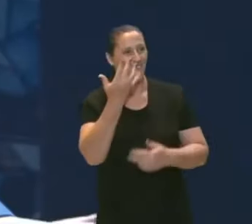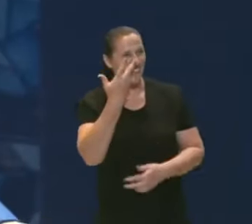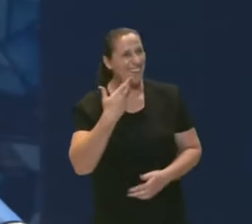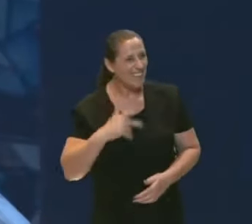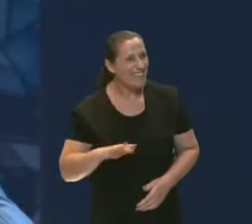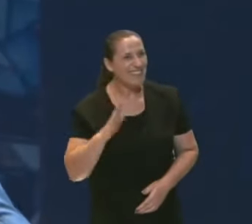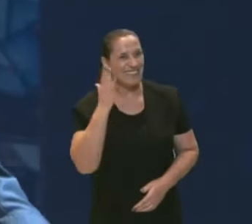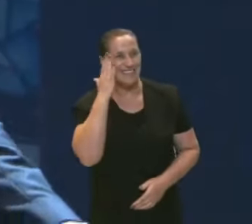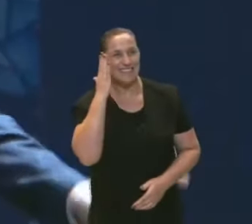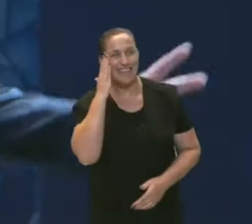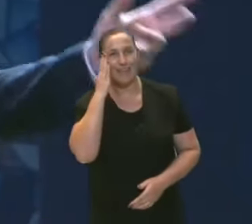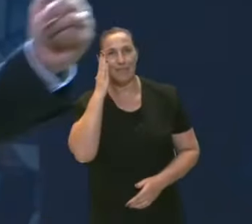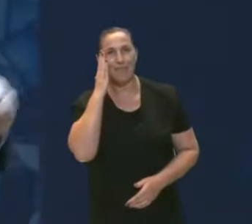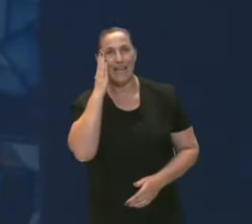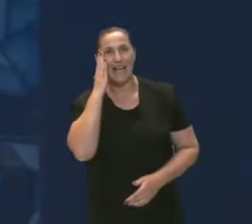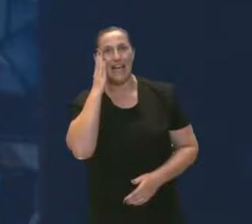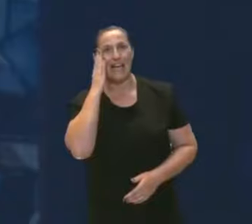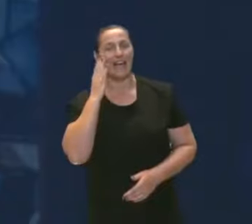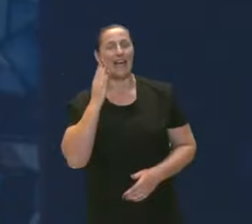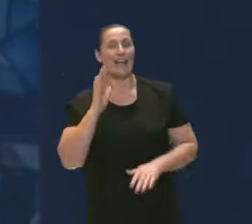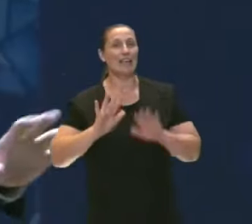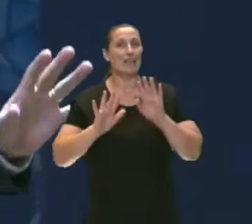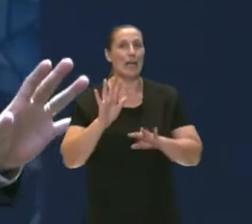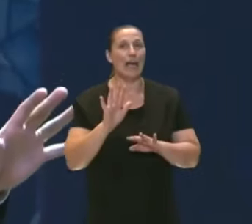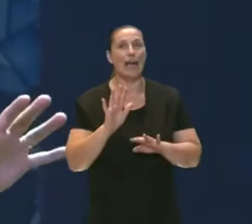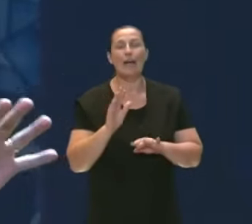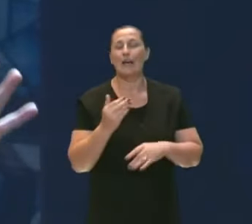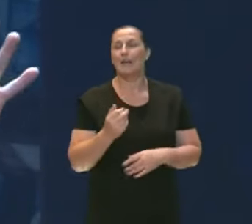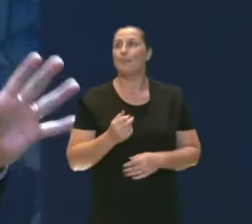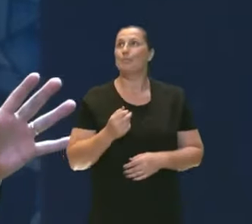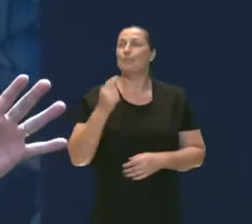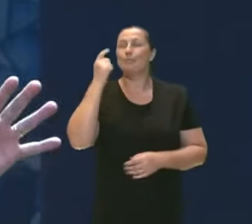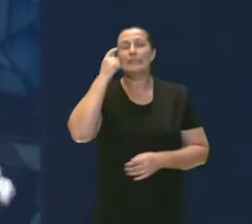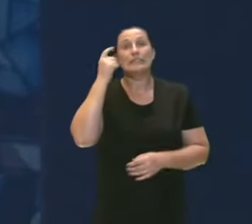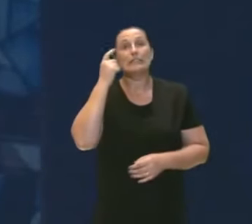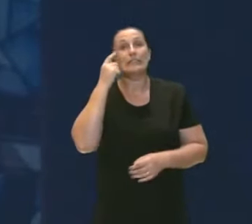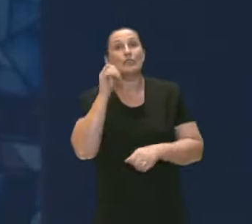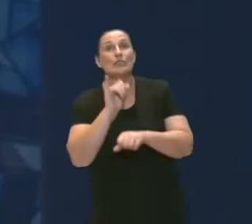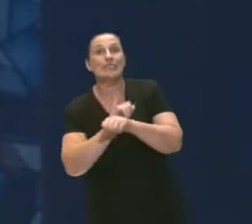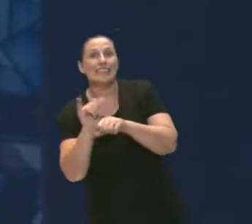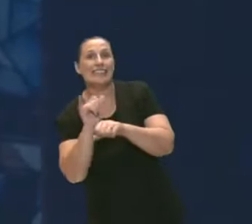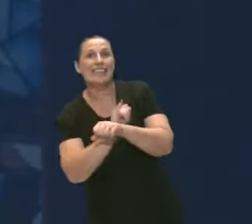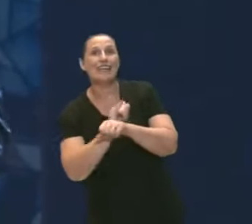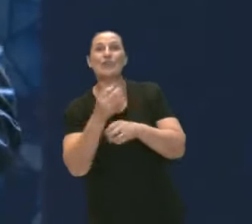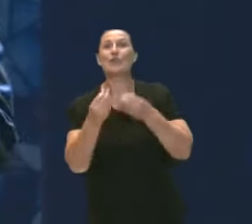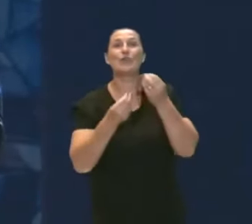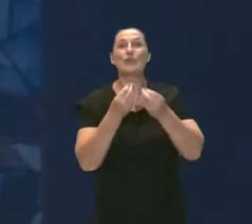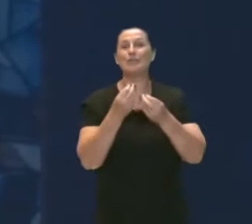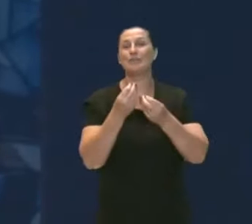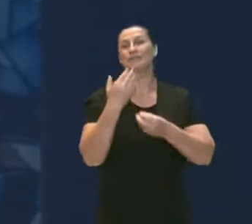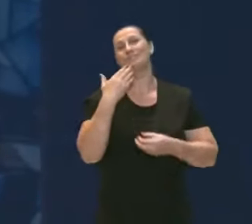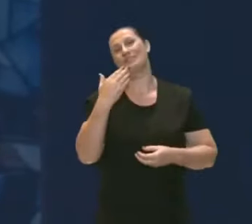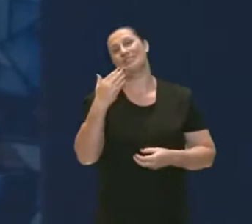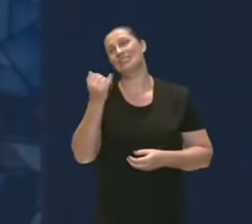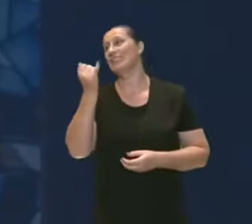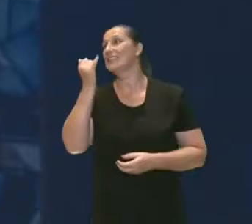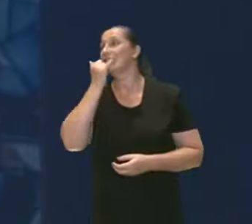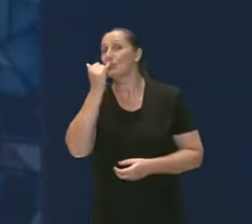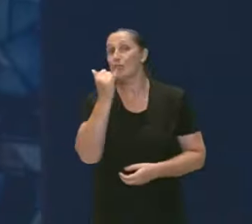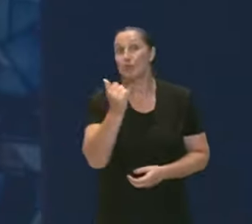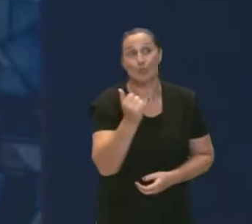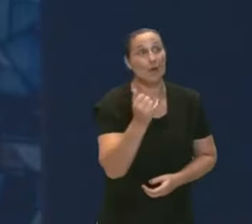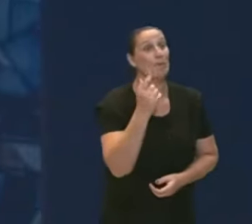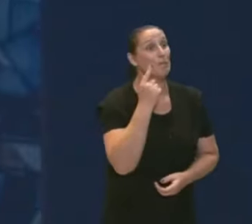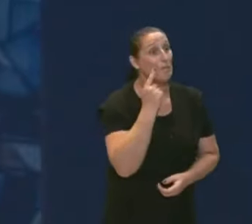Não o pequenininho, né? Talvez os pequenininhos lá do Budal ainda não tenham essa capacidade aí, né, Budal? Mas os maiorzinhos começam a pensar